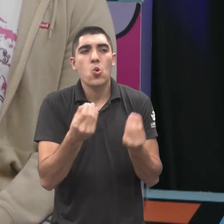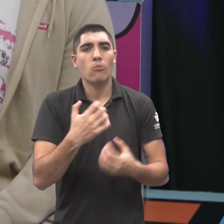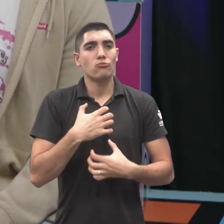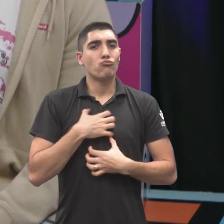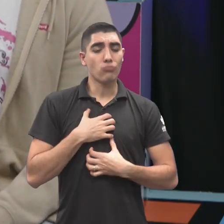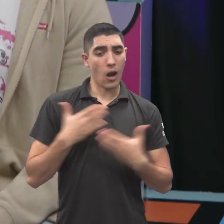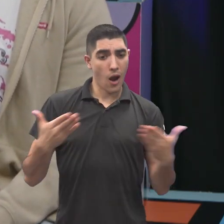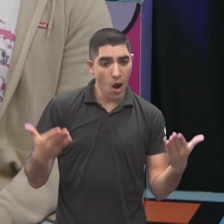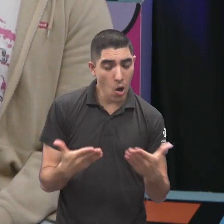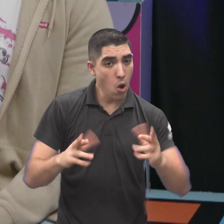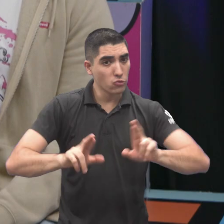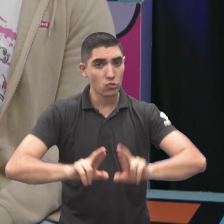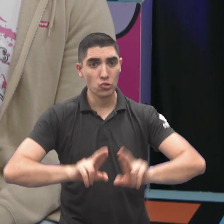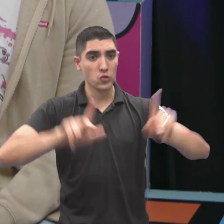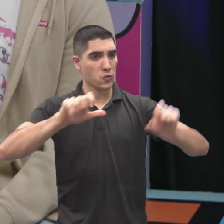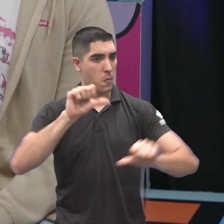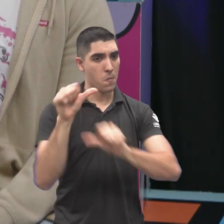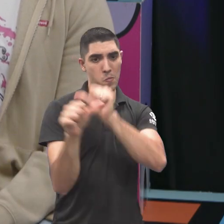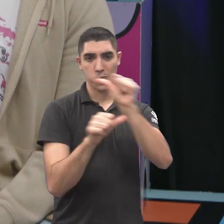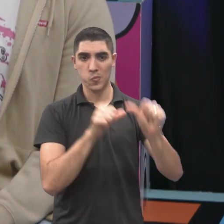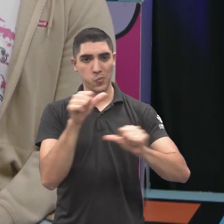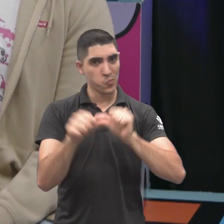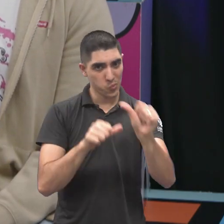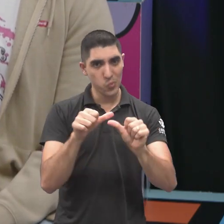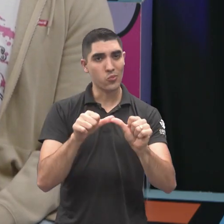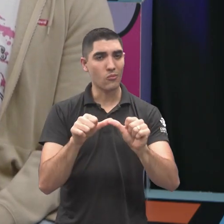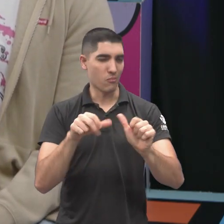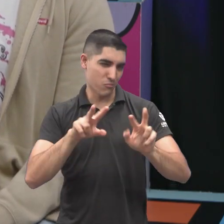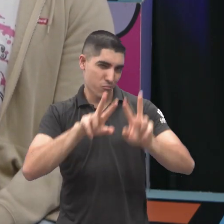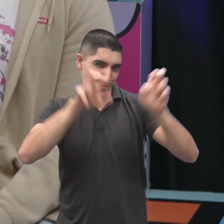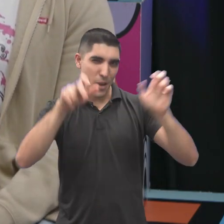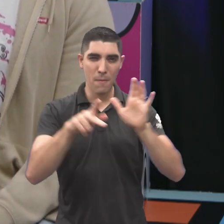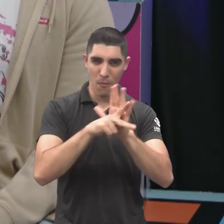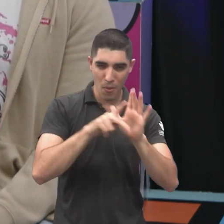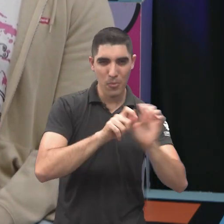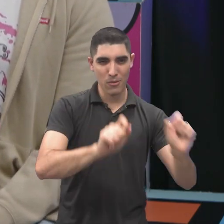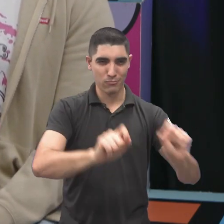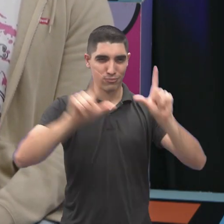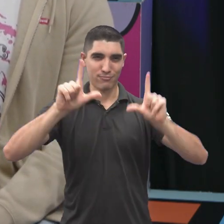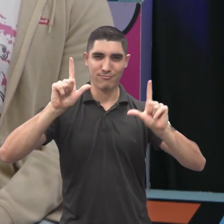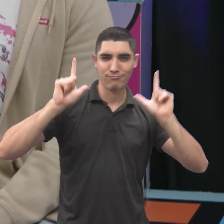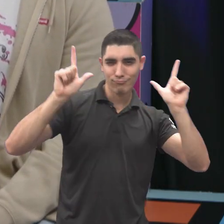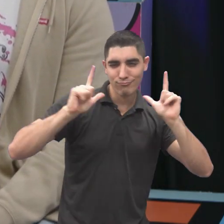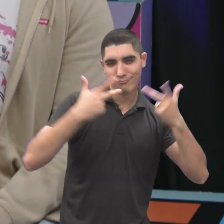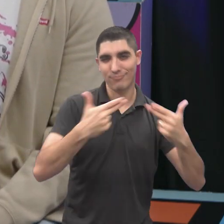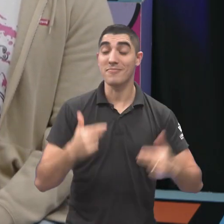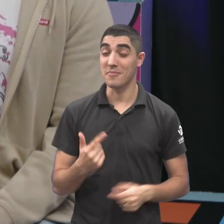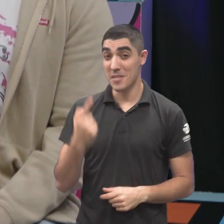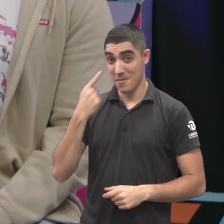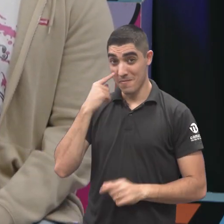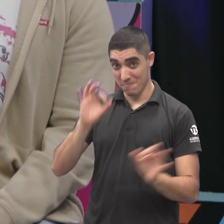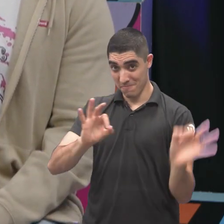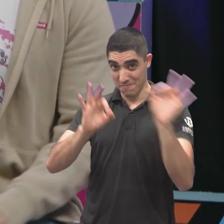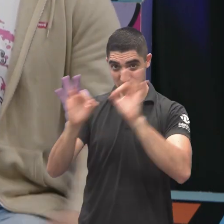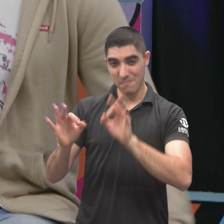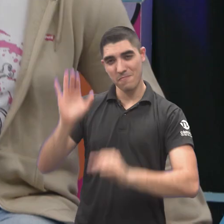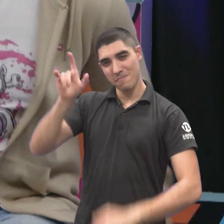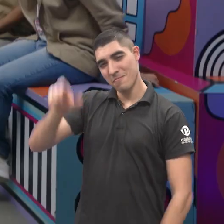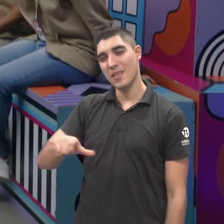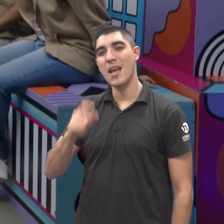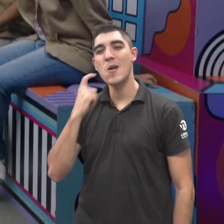essa transformação e o que elas pensam sobre todas essas inovações. Bora conferir então com Tá na Rua. Chega mais,